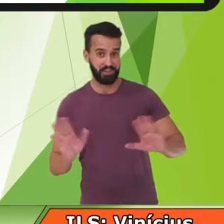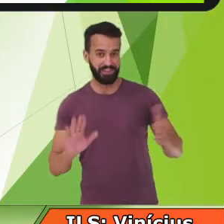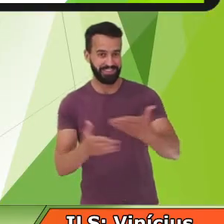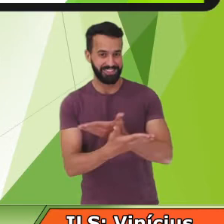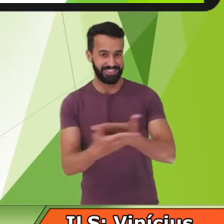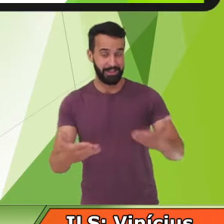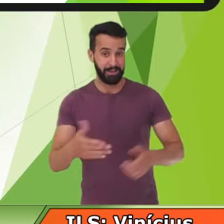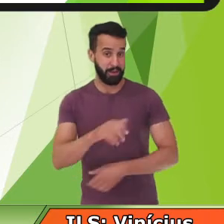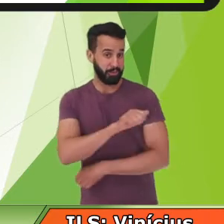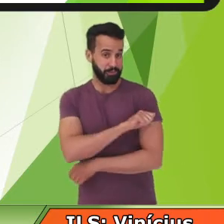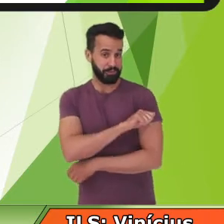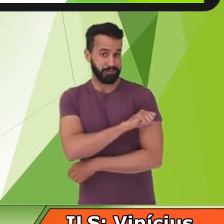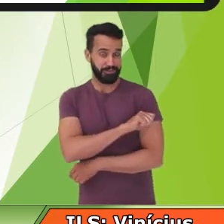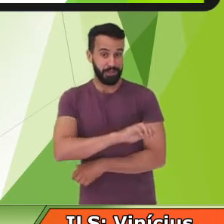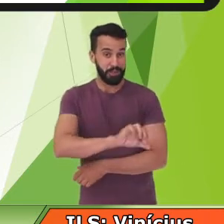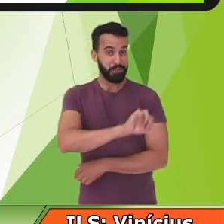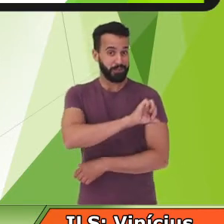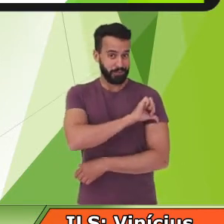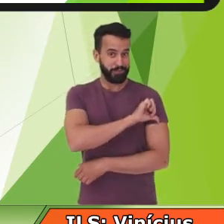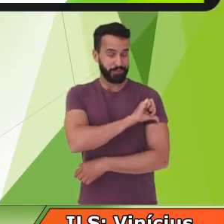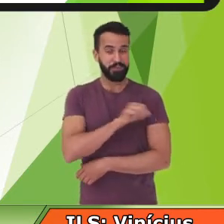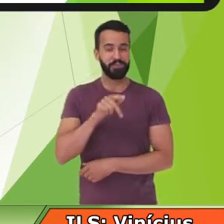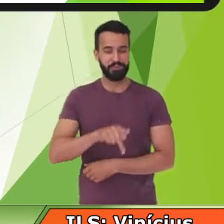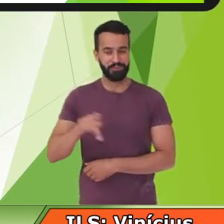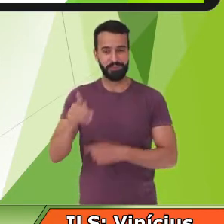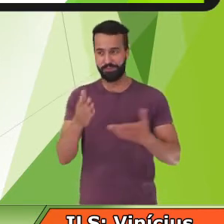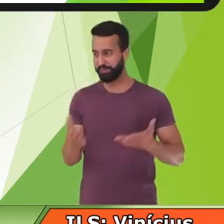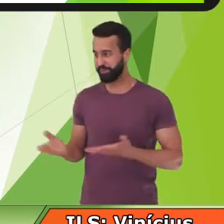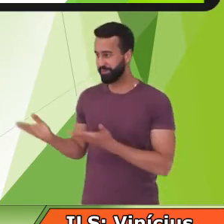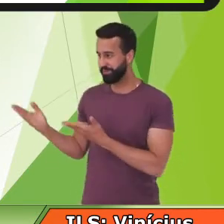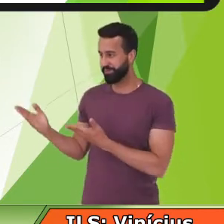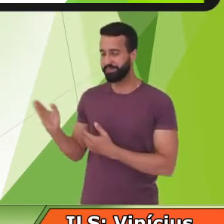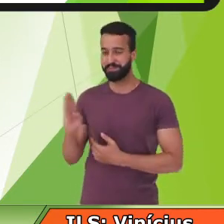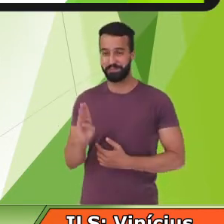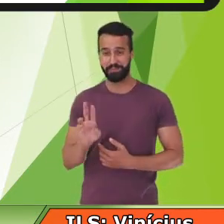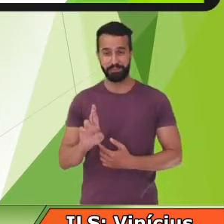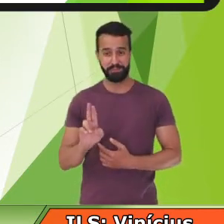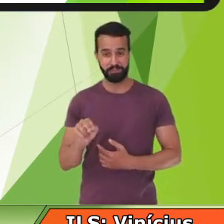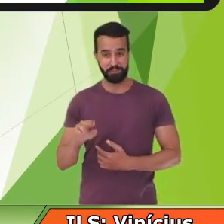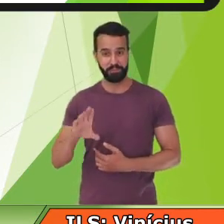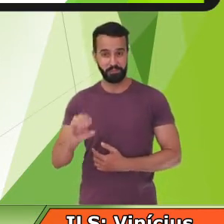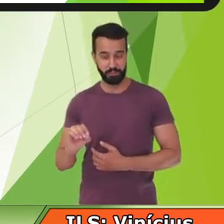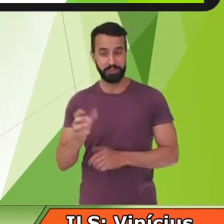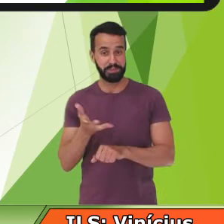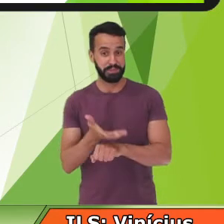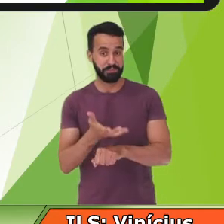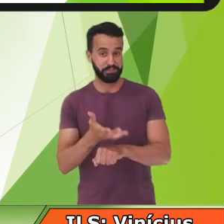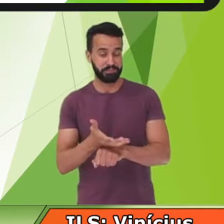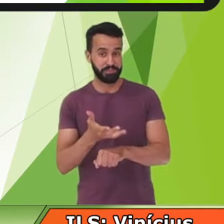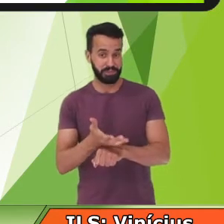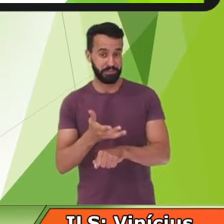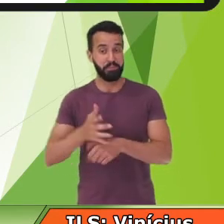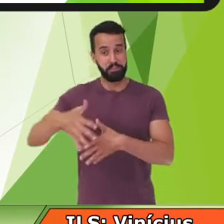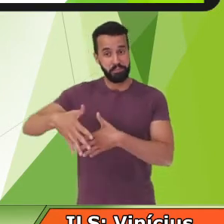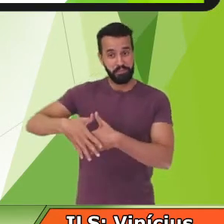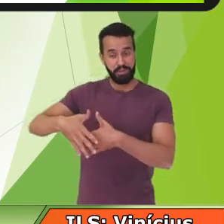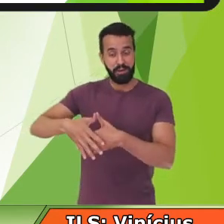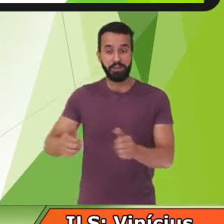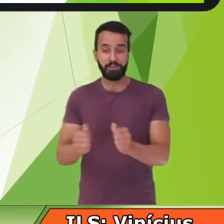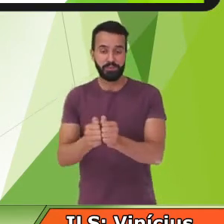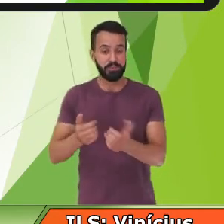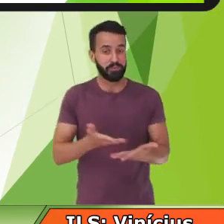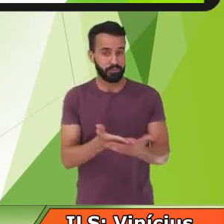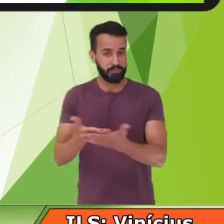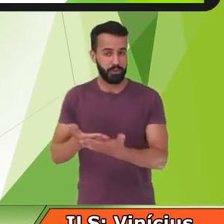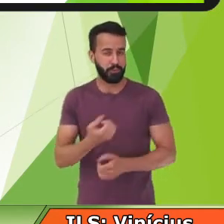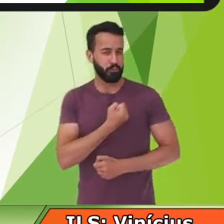Olá, estudante do nono ano. Eu sou o professor Bruno, professor de matemática. E juntos nós vamos estudar sobre